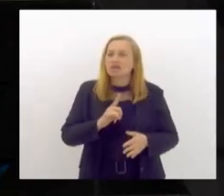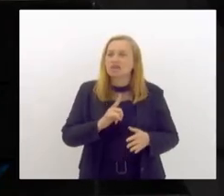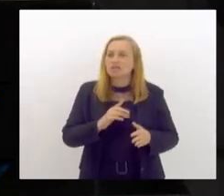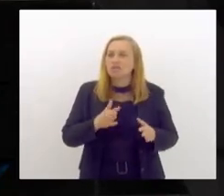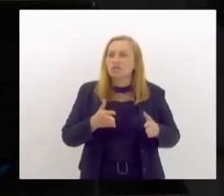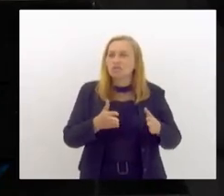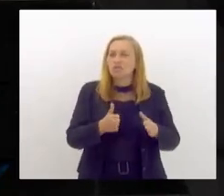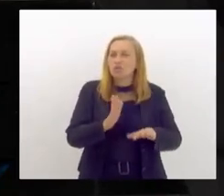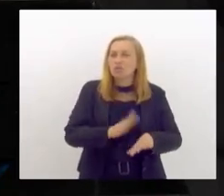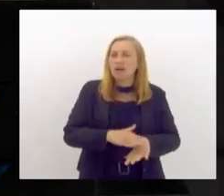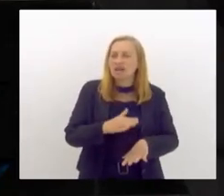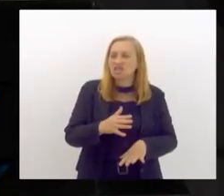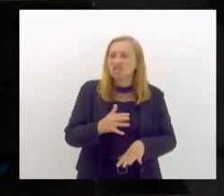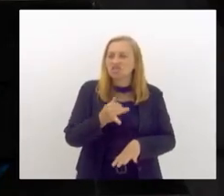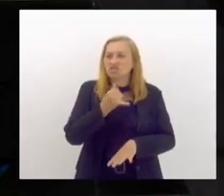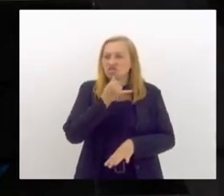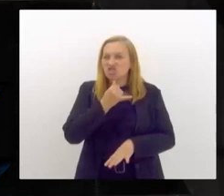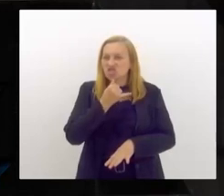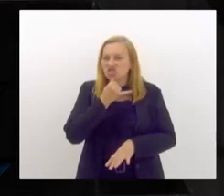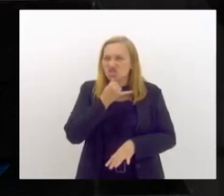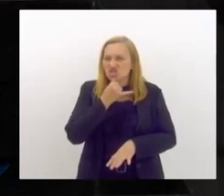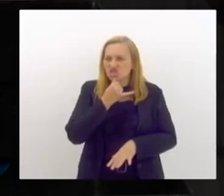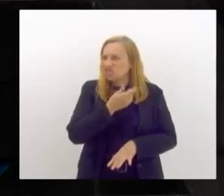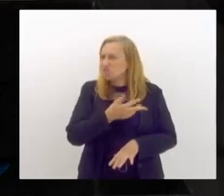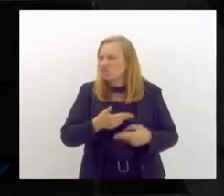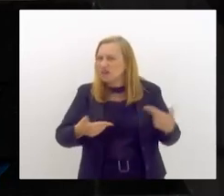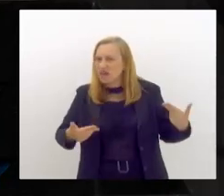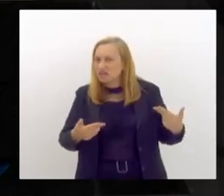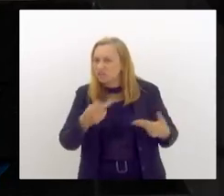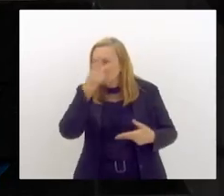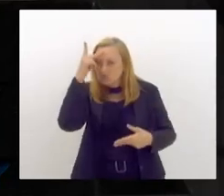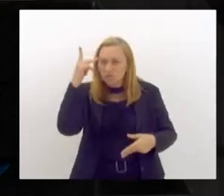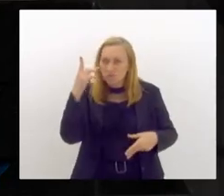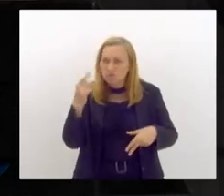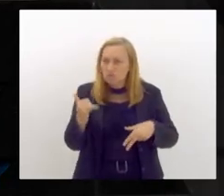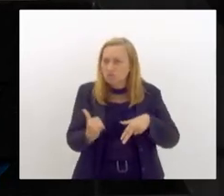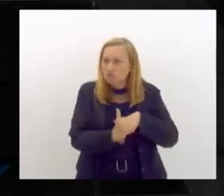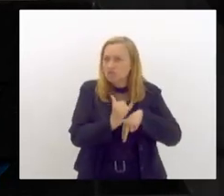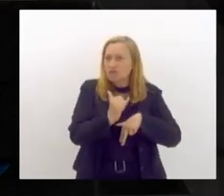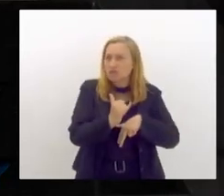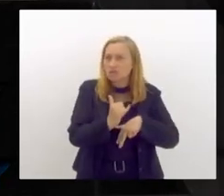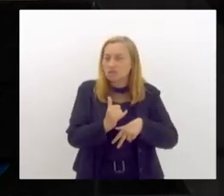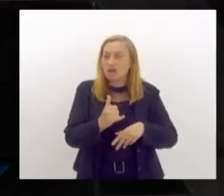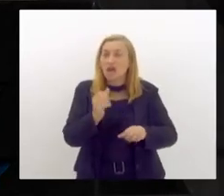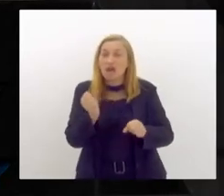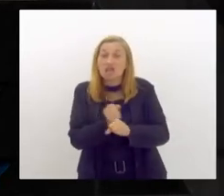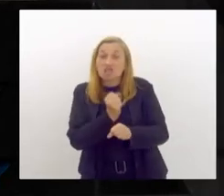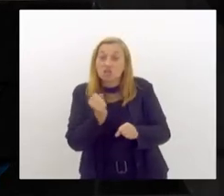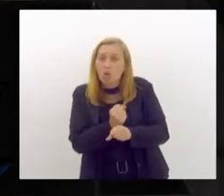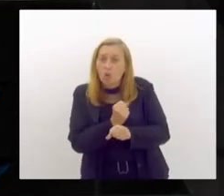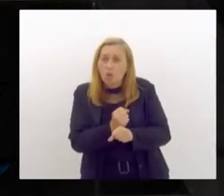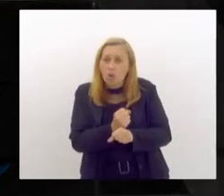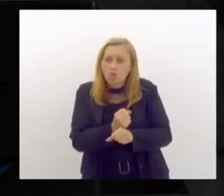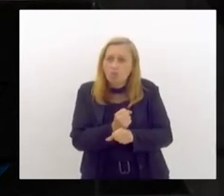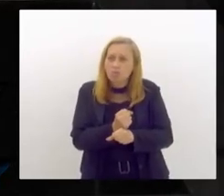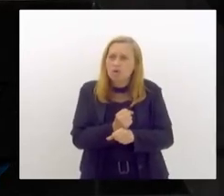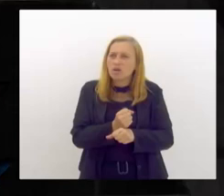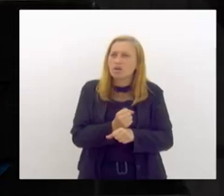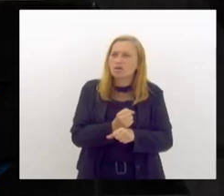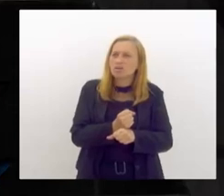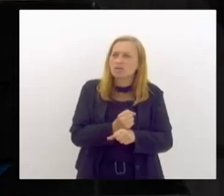crítico, né? São quase 100 de vítimas na localidade. As obras para contenção